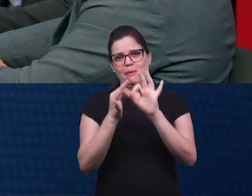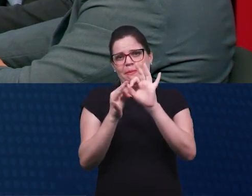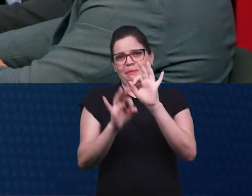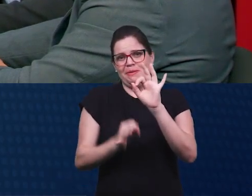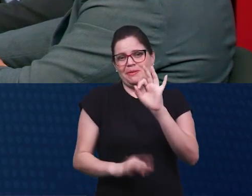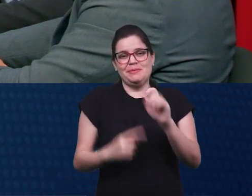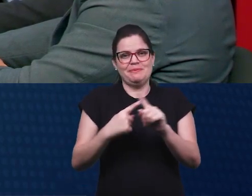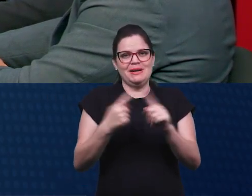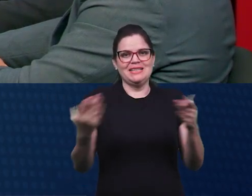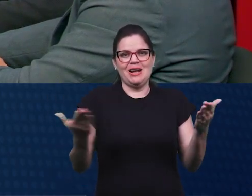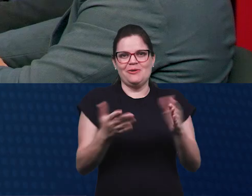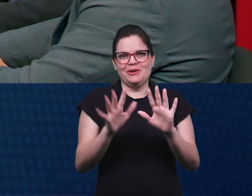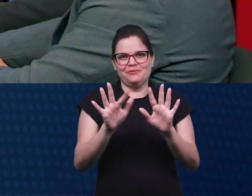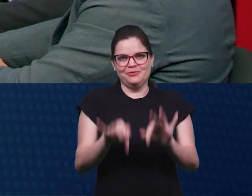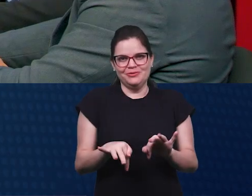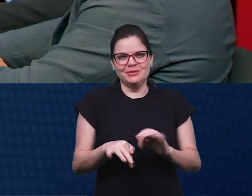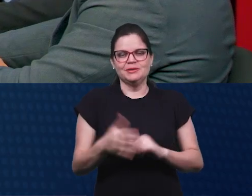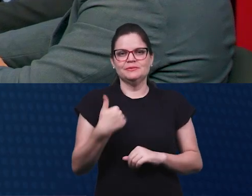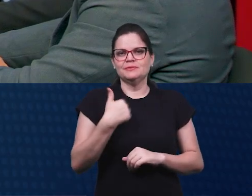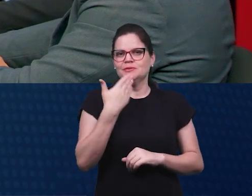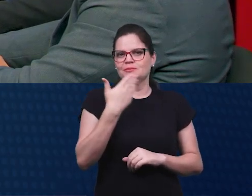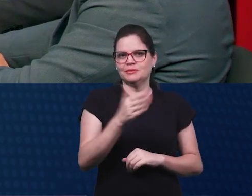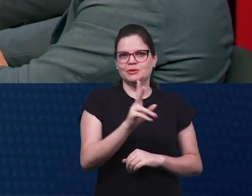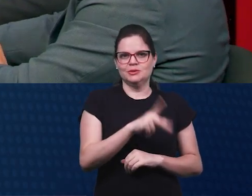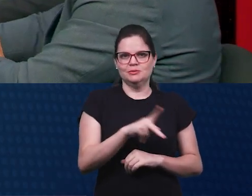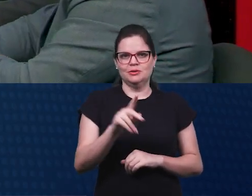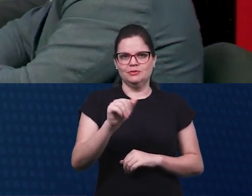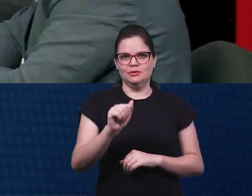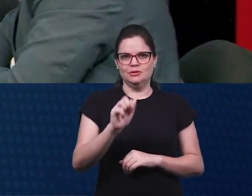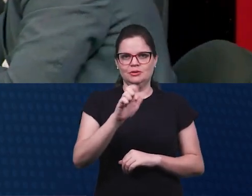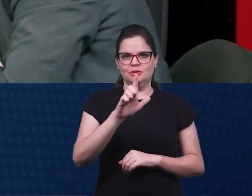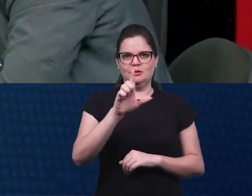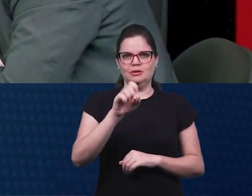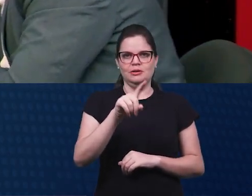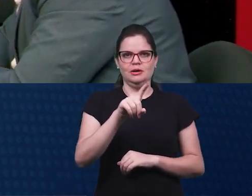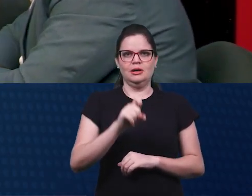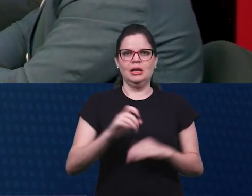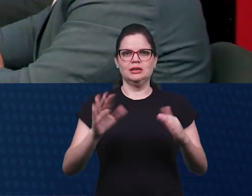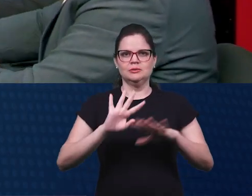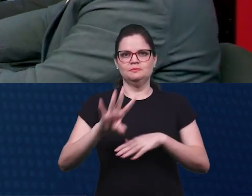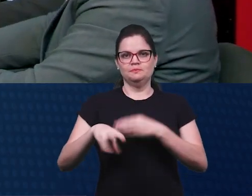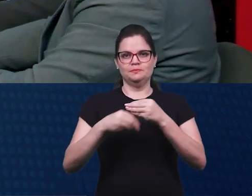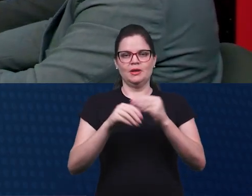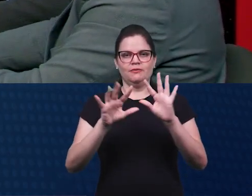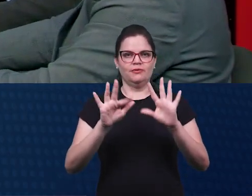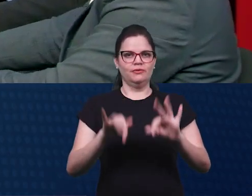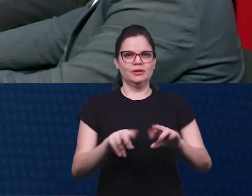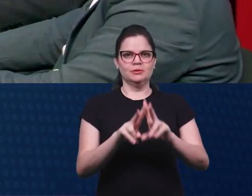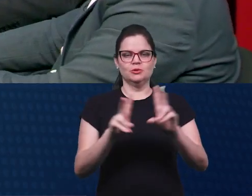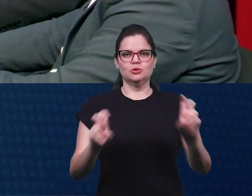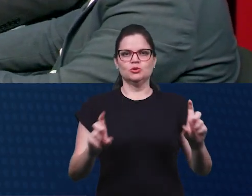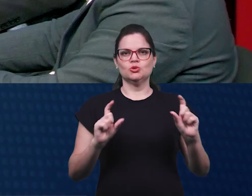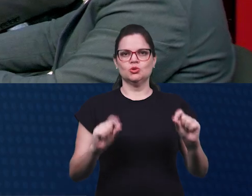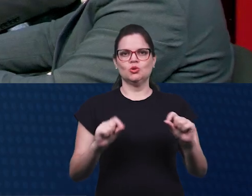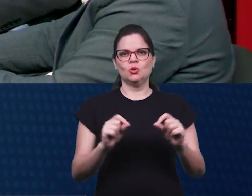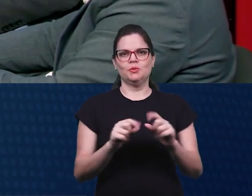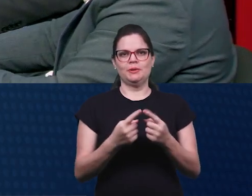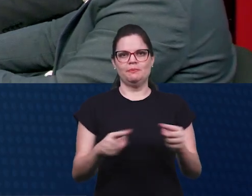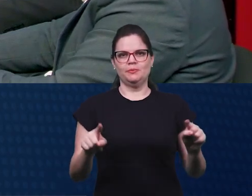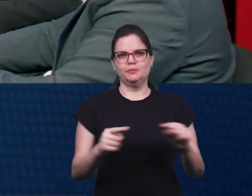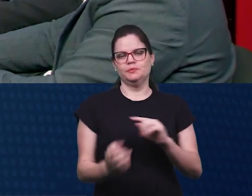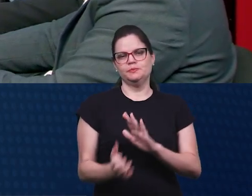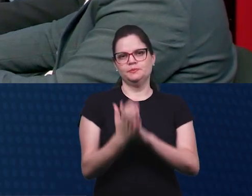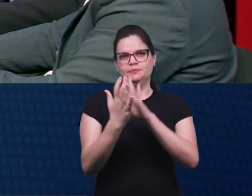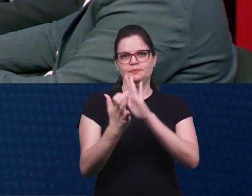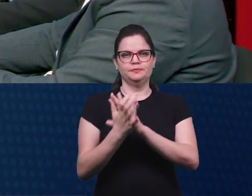já ao fim. Eu vou pedir que o professor Alex faça as considerações finais a respeito de tudo isso que nós falamos até aqui,